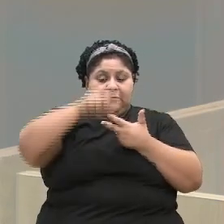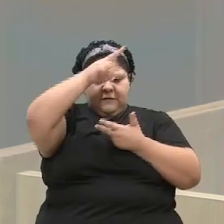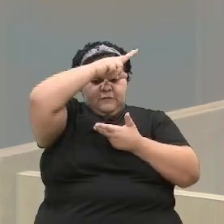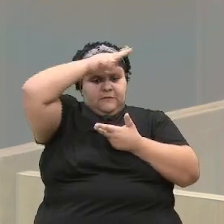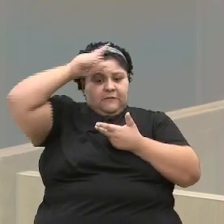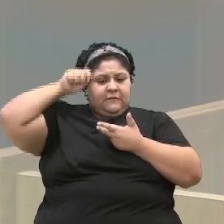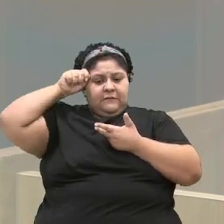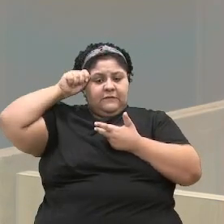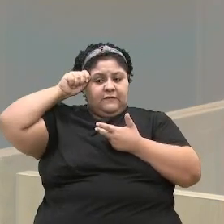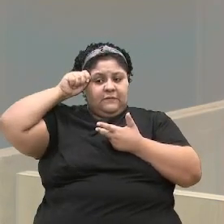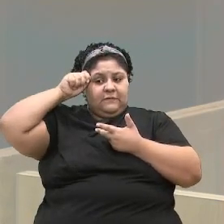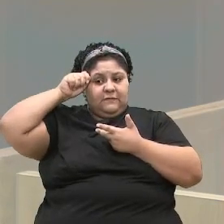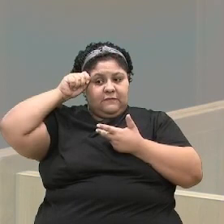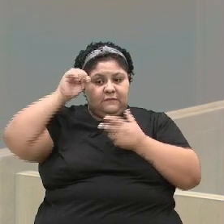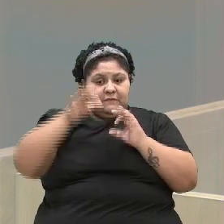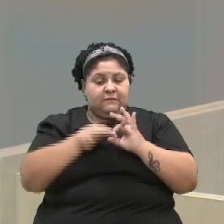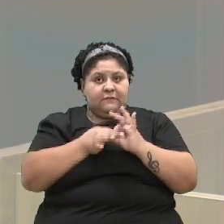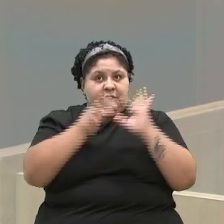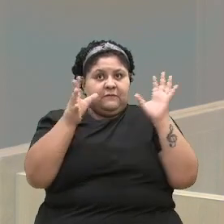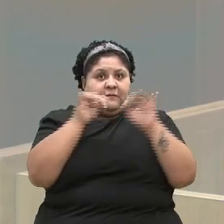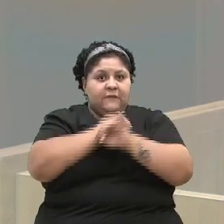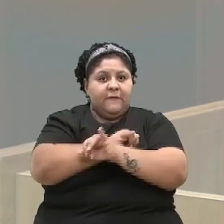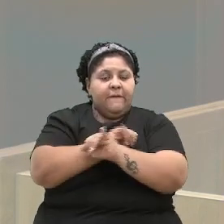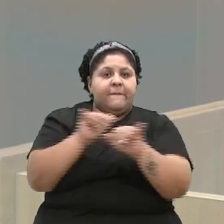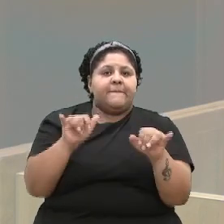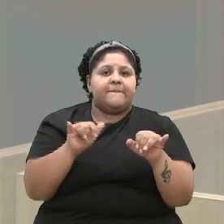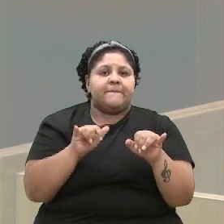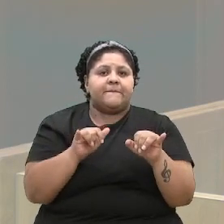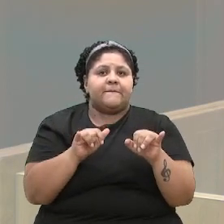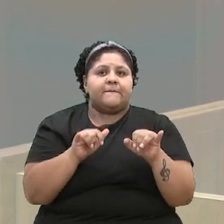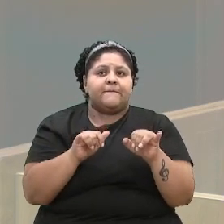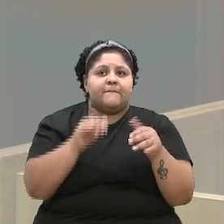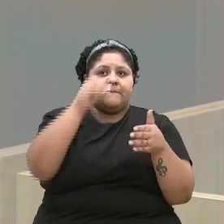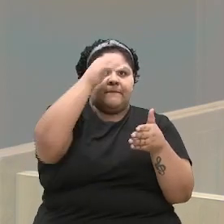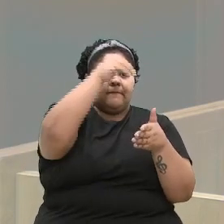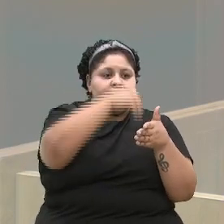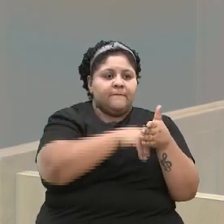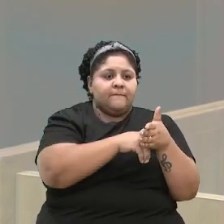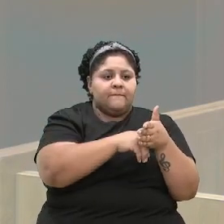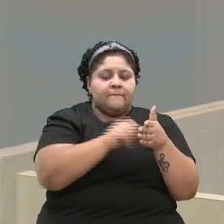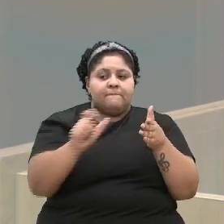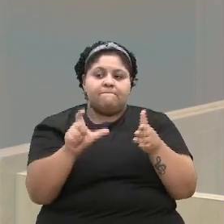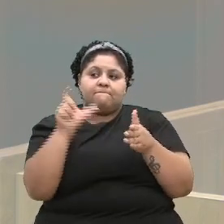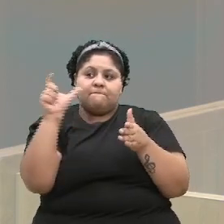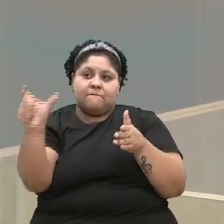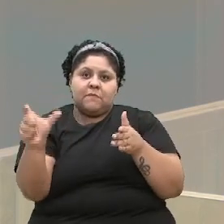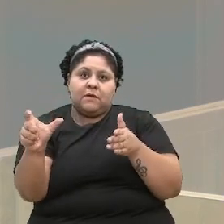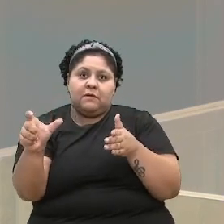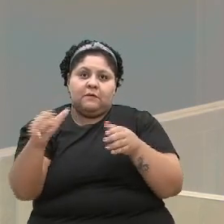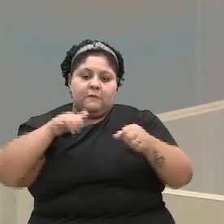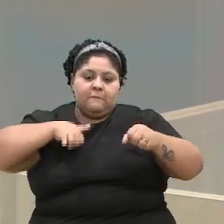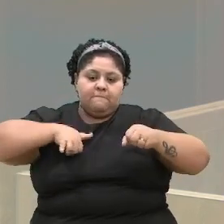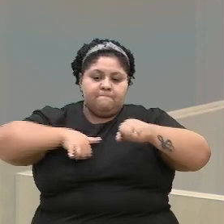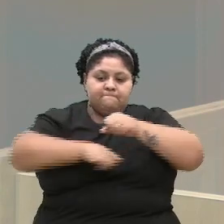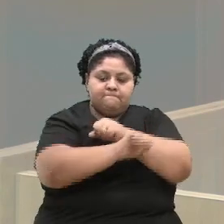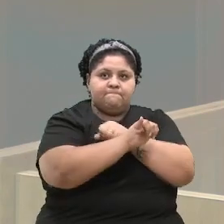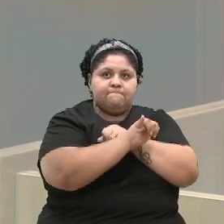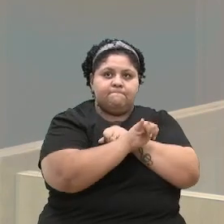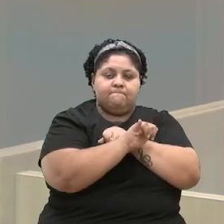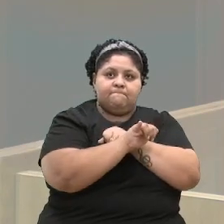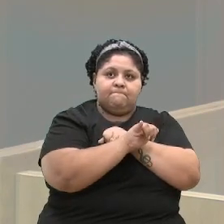deverá disponibilizar as informações constantes dos bilhetes das passagens aéreas